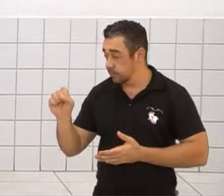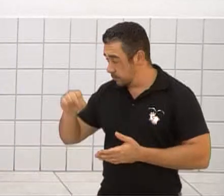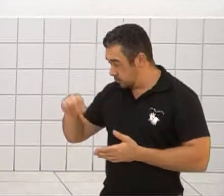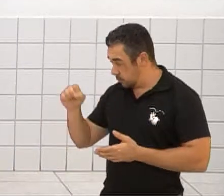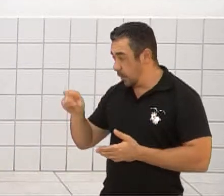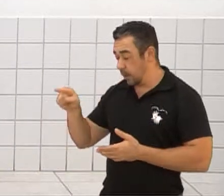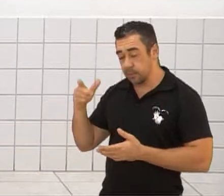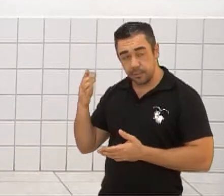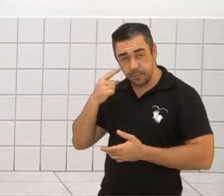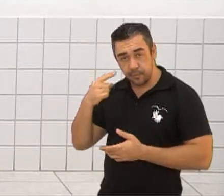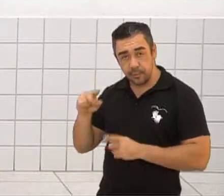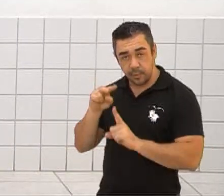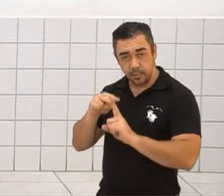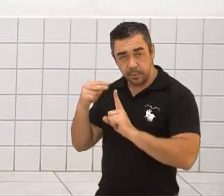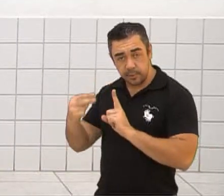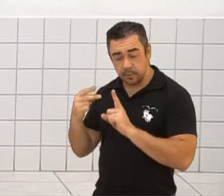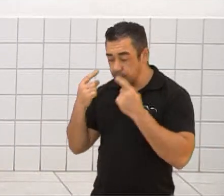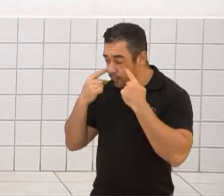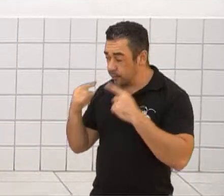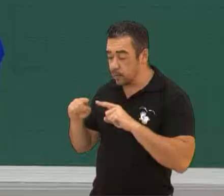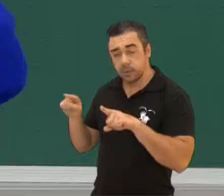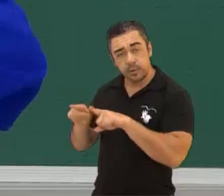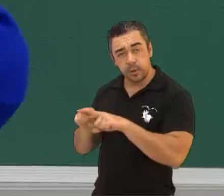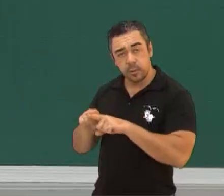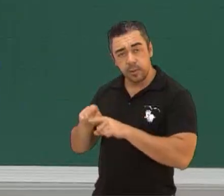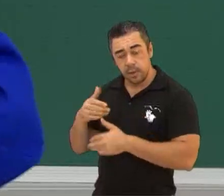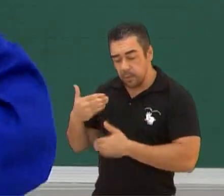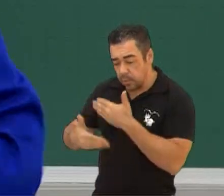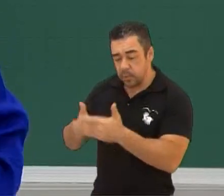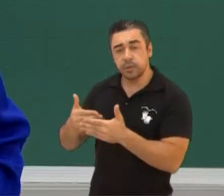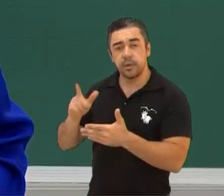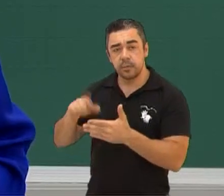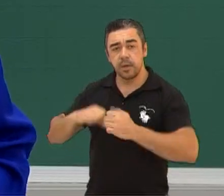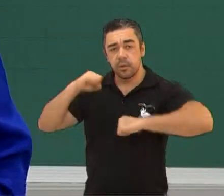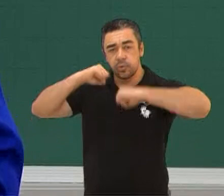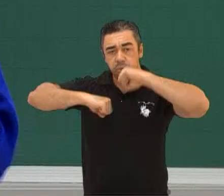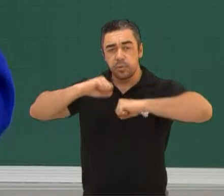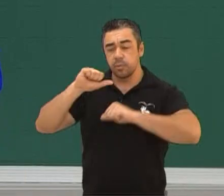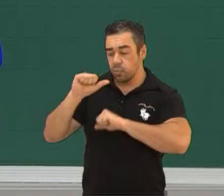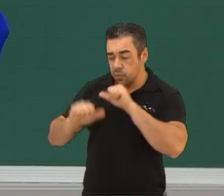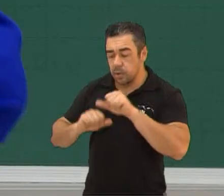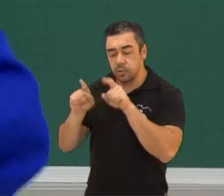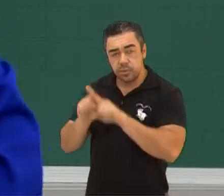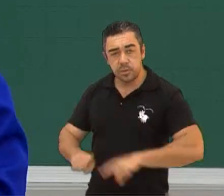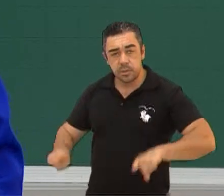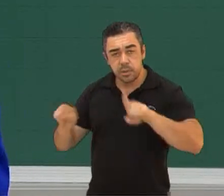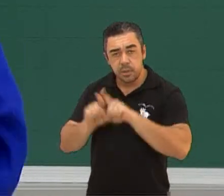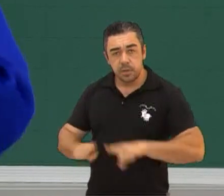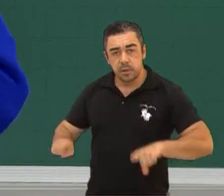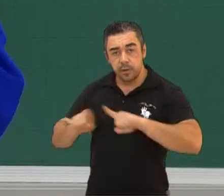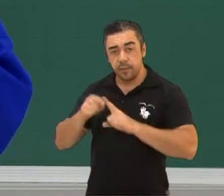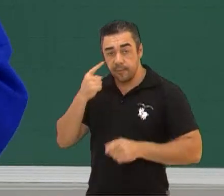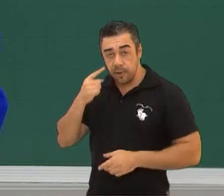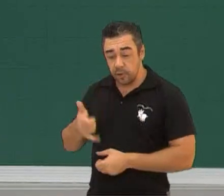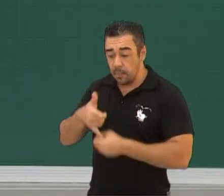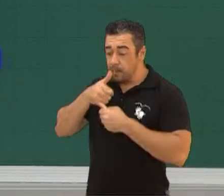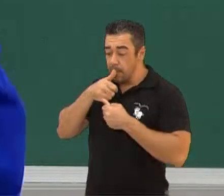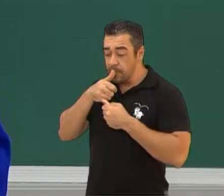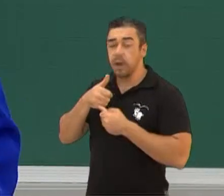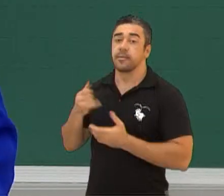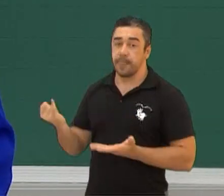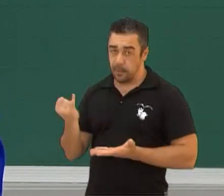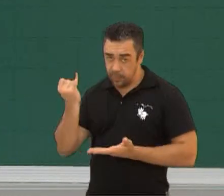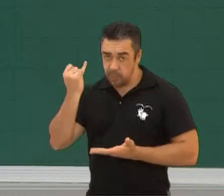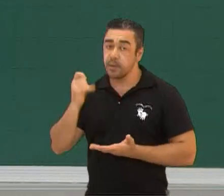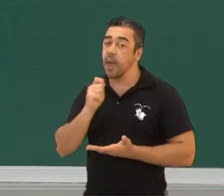dessa perspectiva, nós também vimos processos de industrialização mudando esses ciclos. Veja que o ciclo da erva mate ainda muito